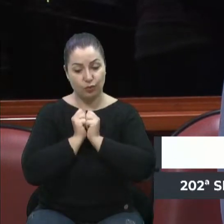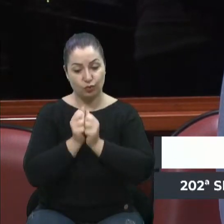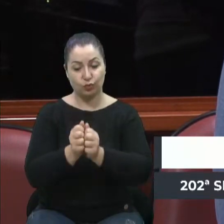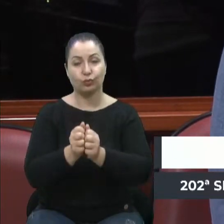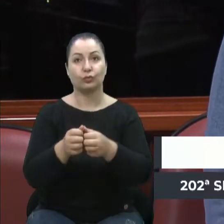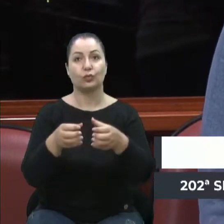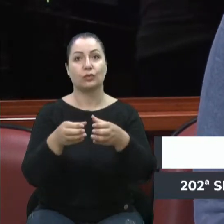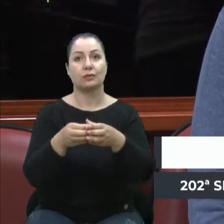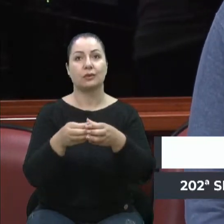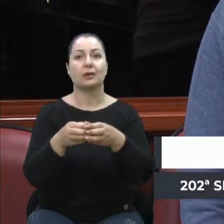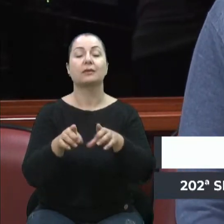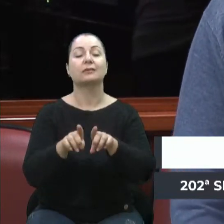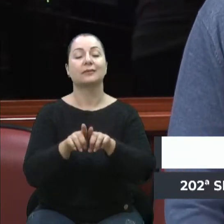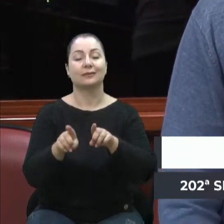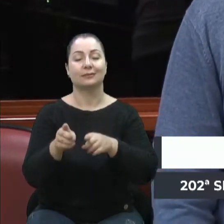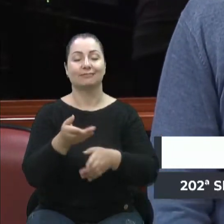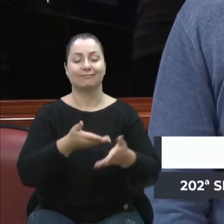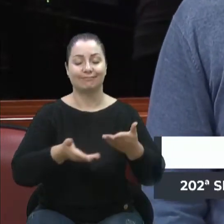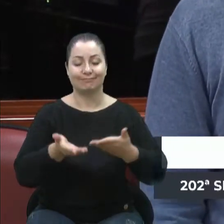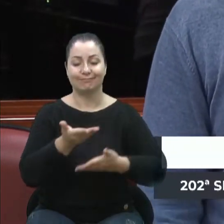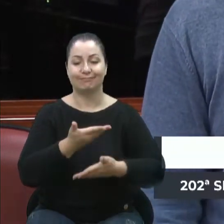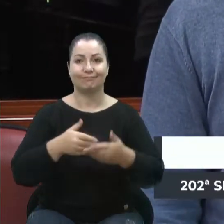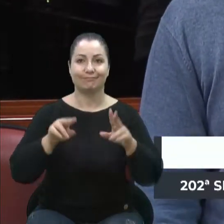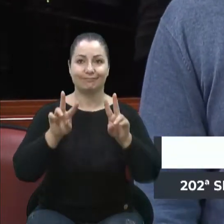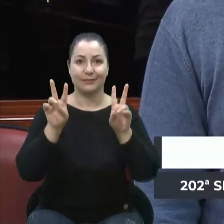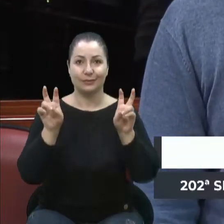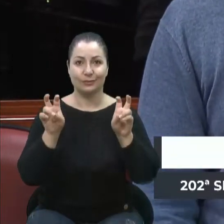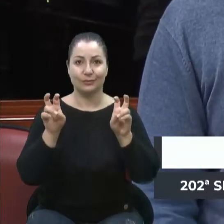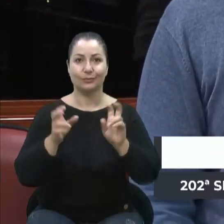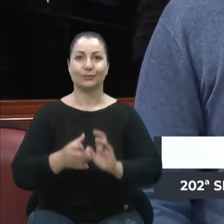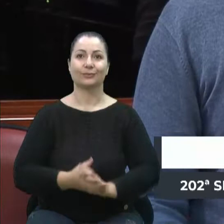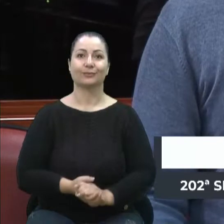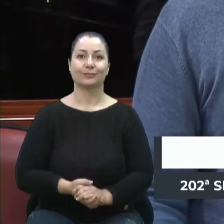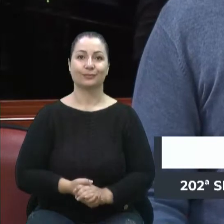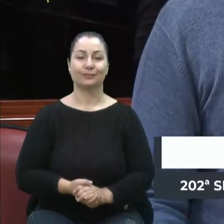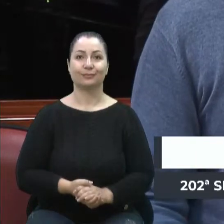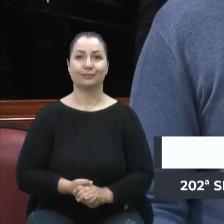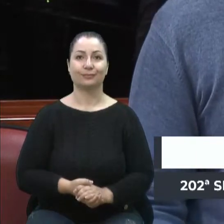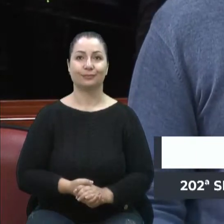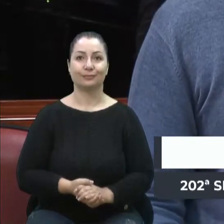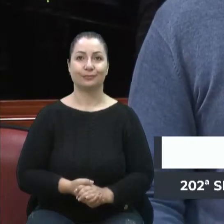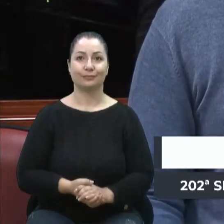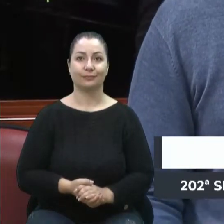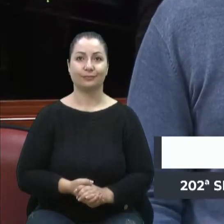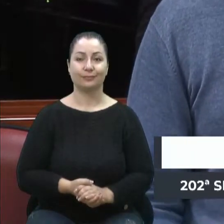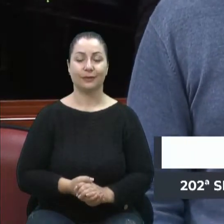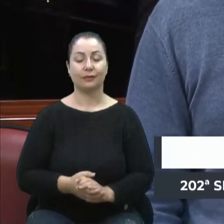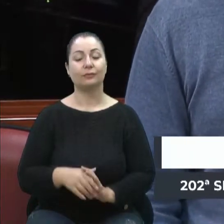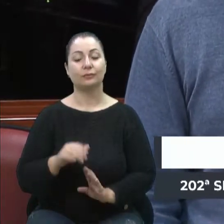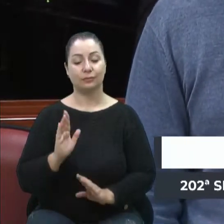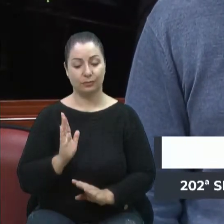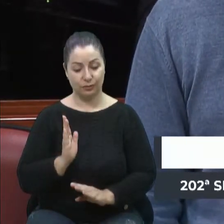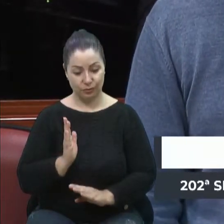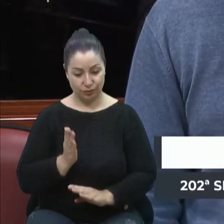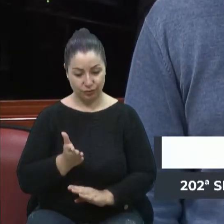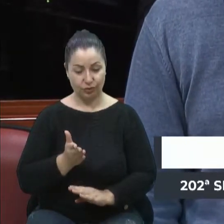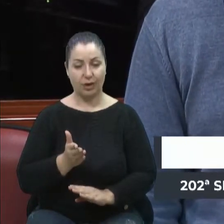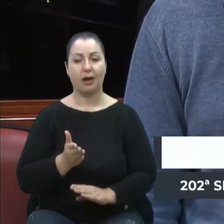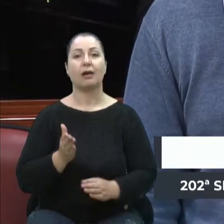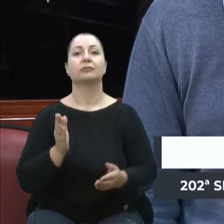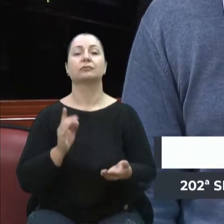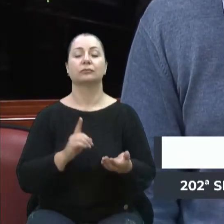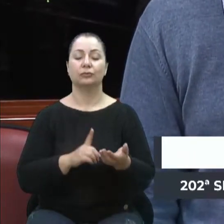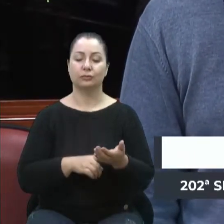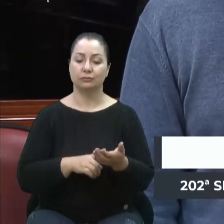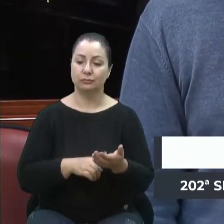também tratar dessas questões. Isso está pacificado, certamente será aprovado esse